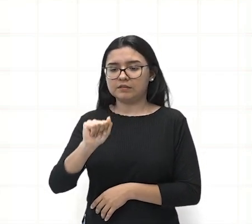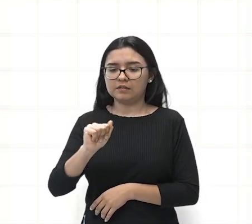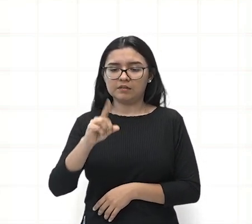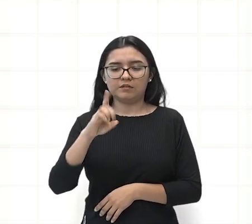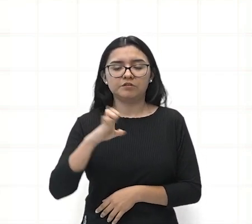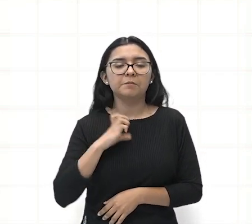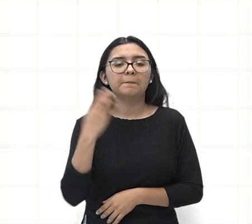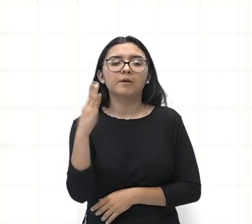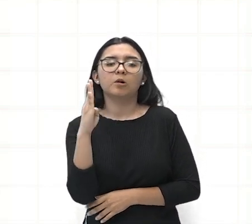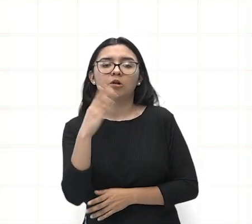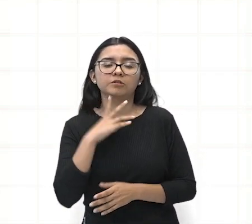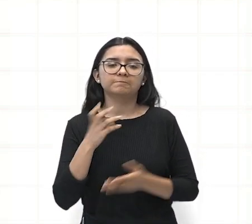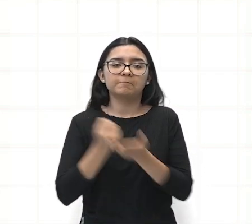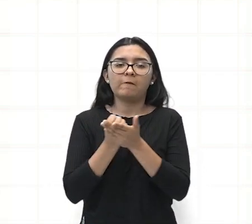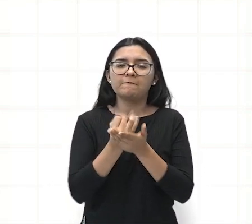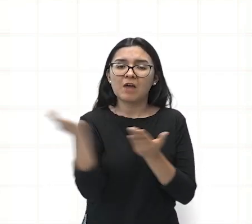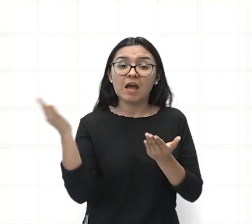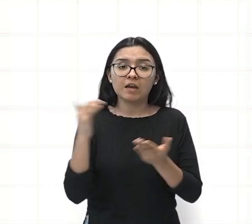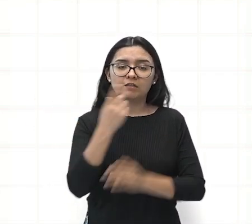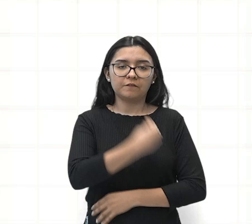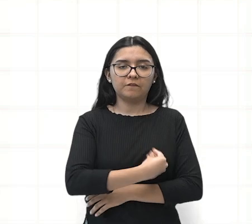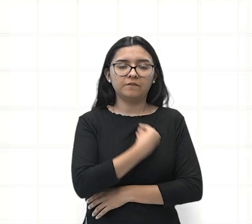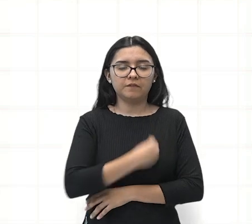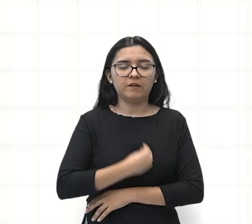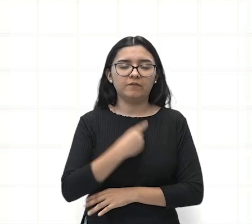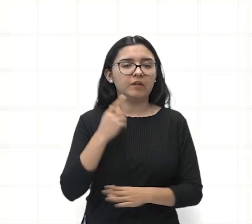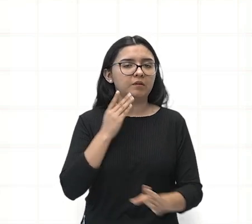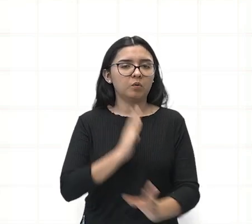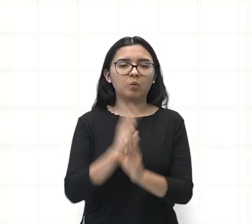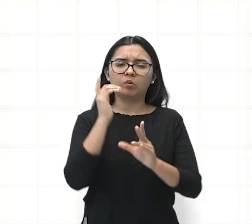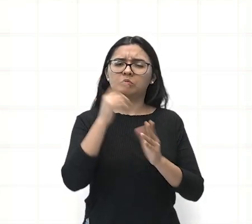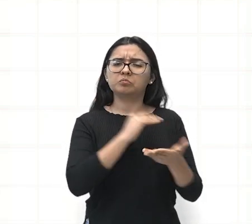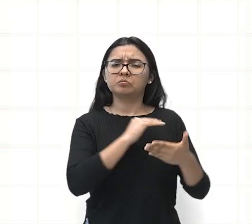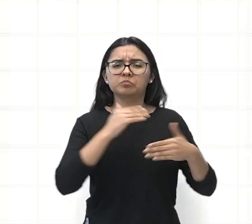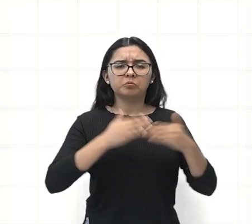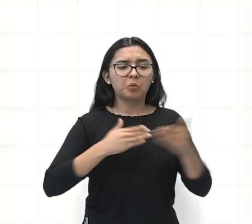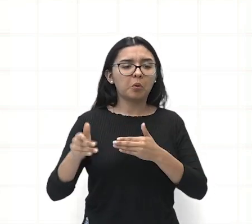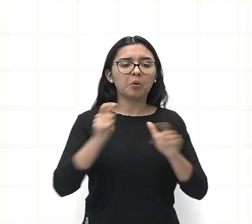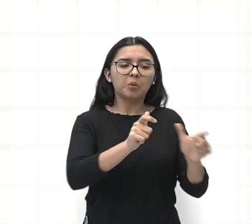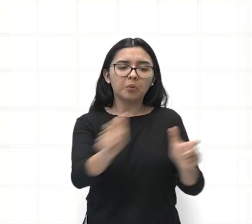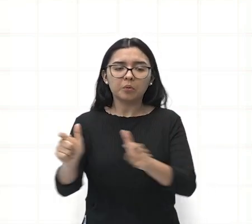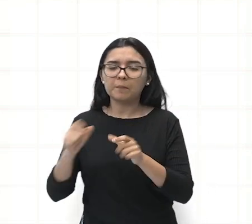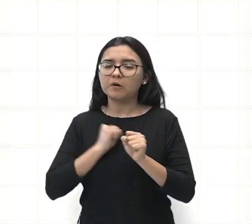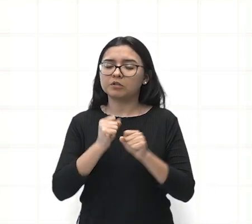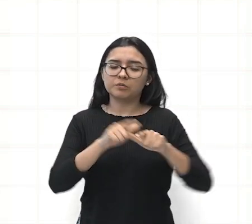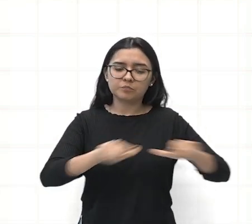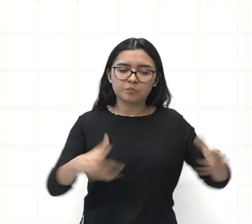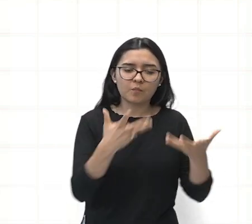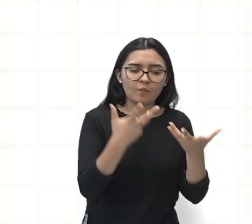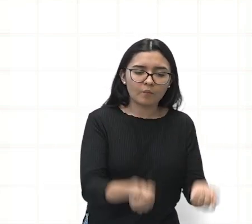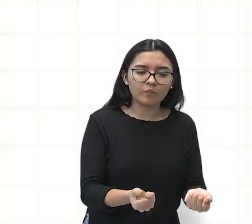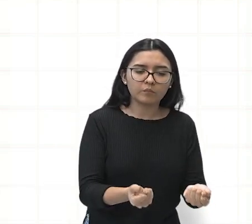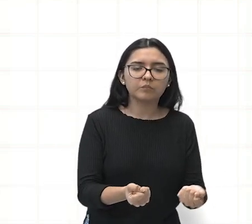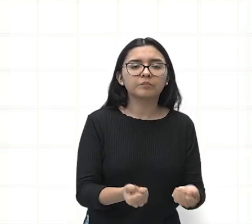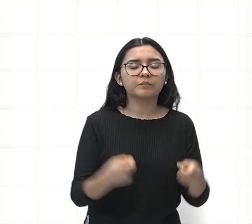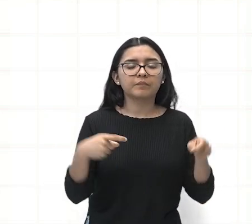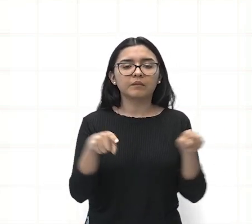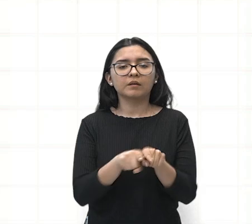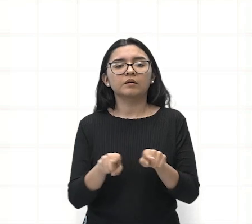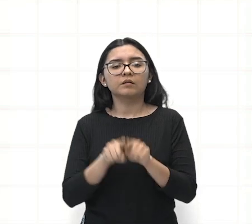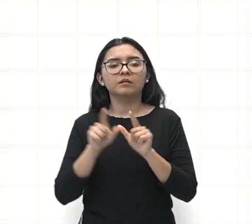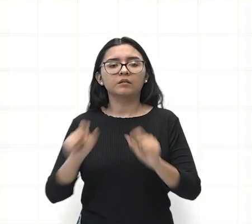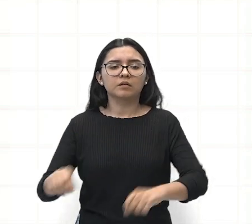biológica. E que ela vai estar presente, então, em todo o lugar, seja em desertos, sejam em